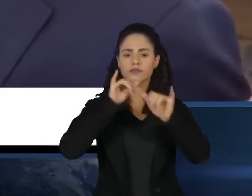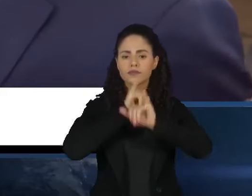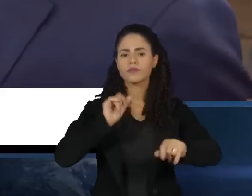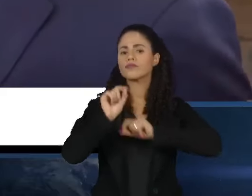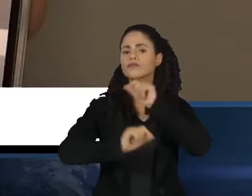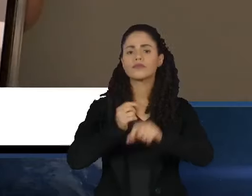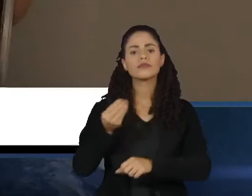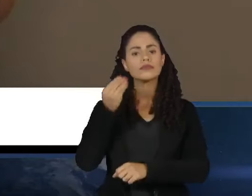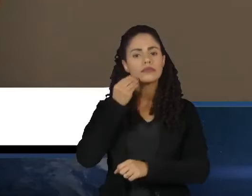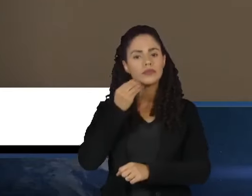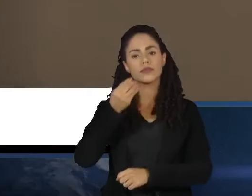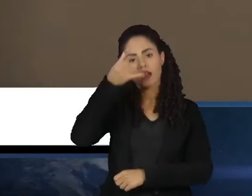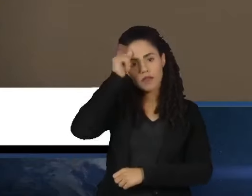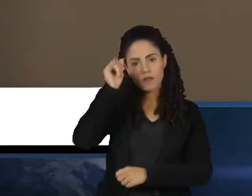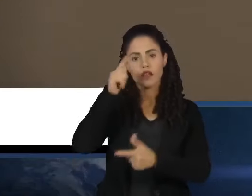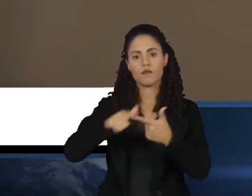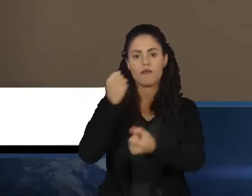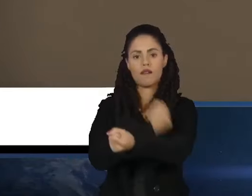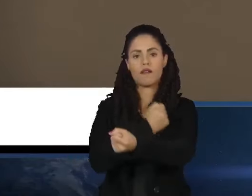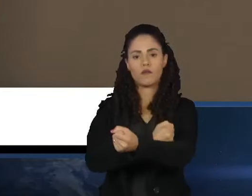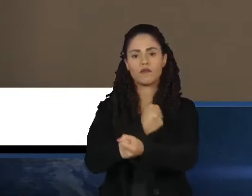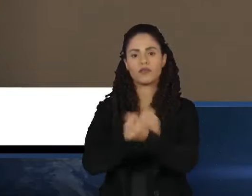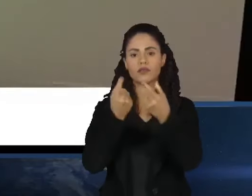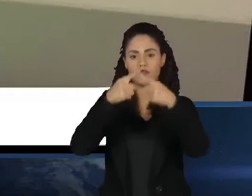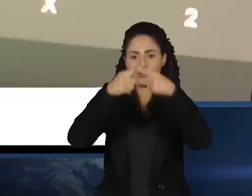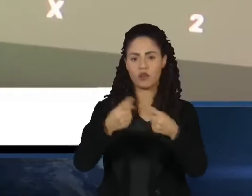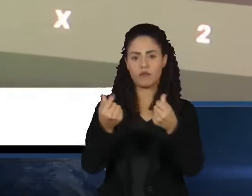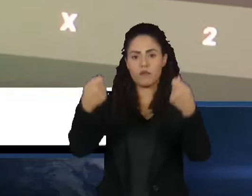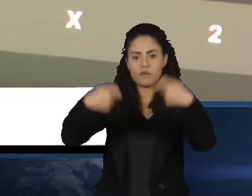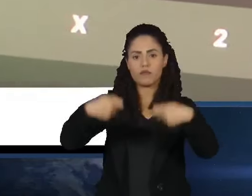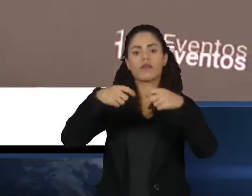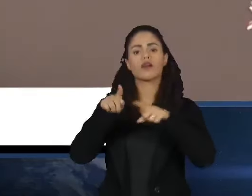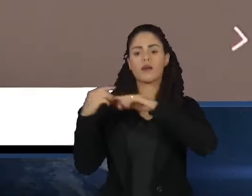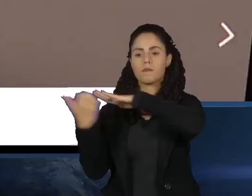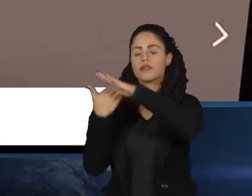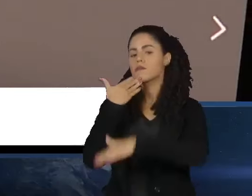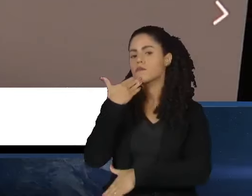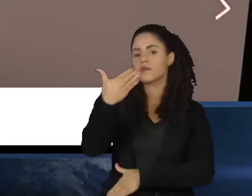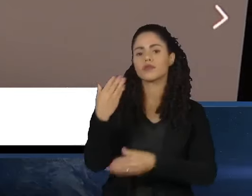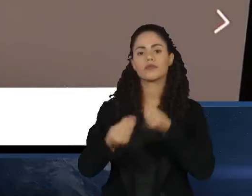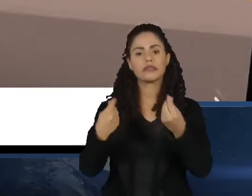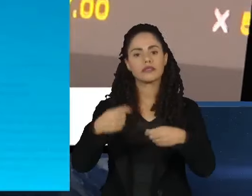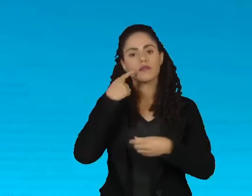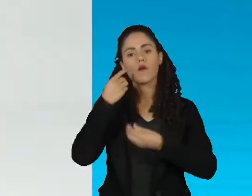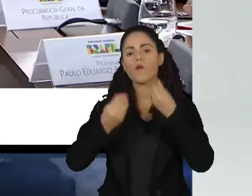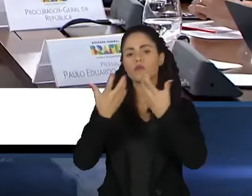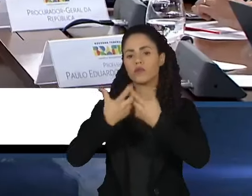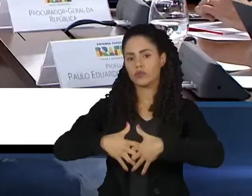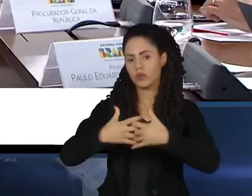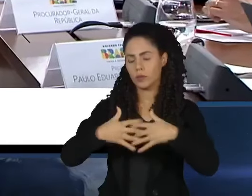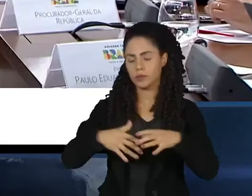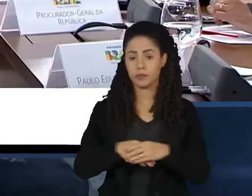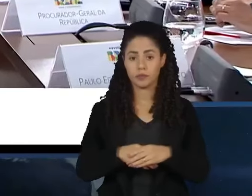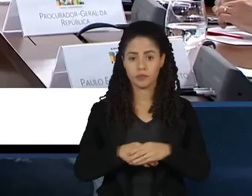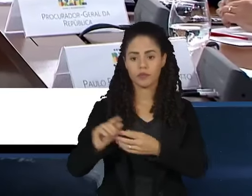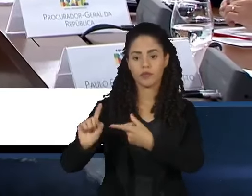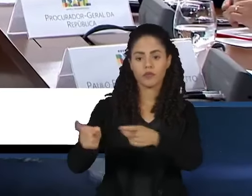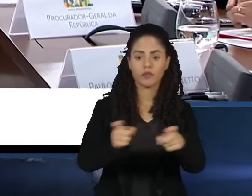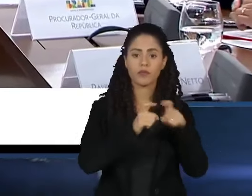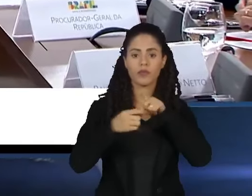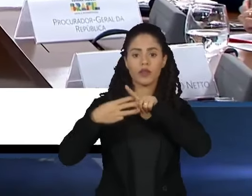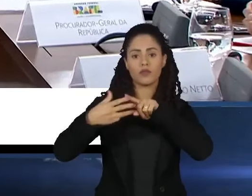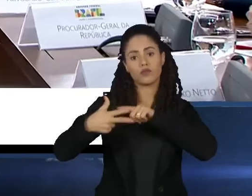combater vício em apostas. Empresas que ainda não pediram autorização serão suspensas. Reunião entre os